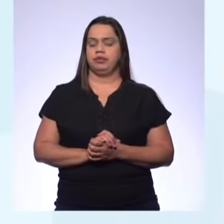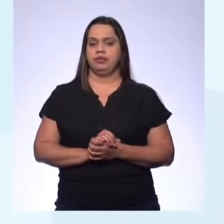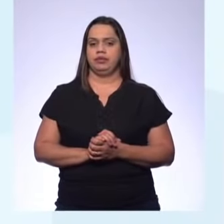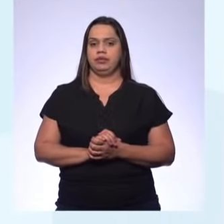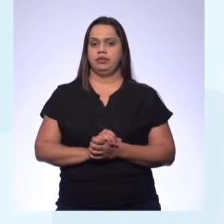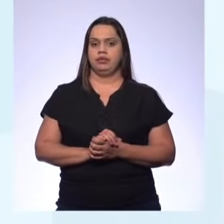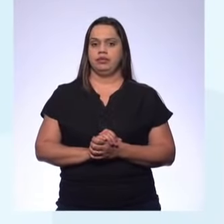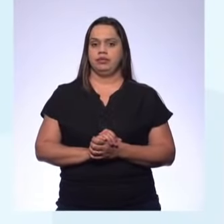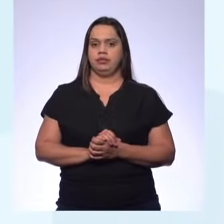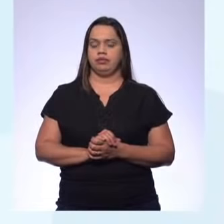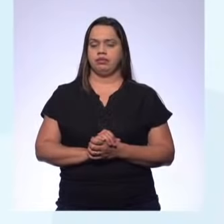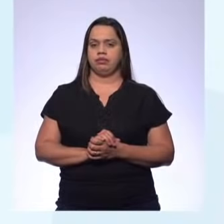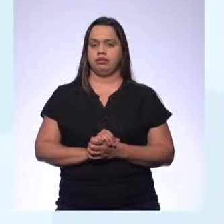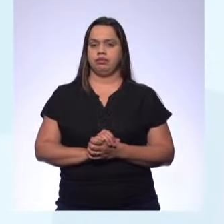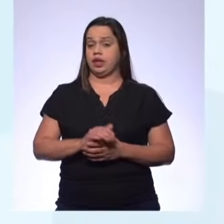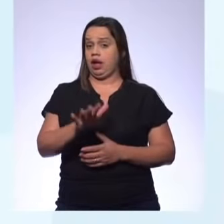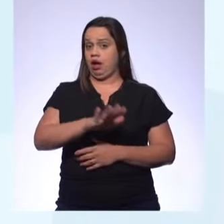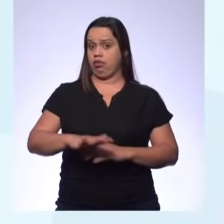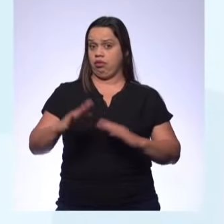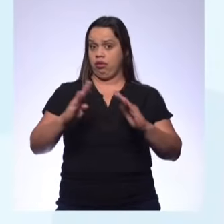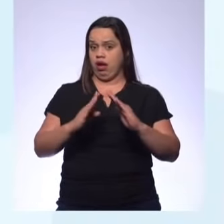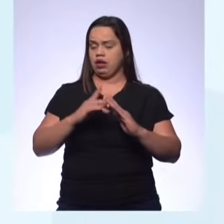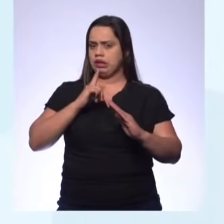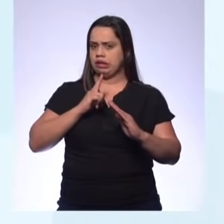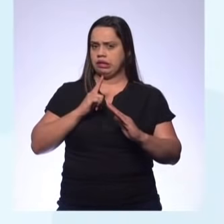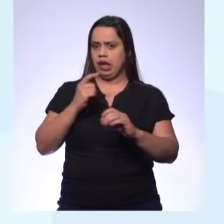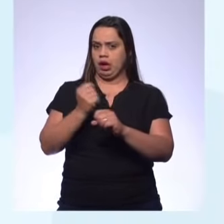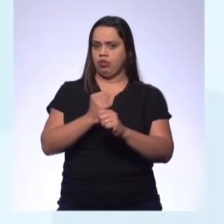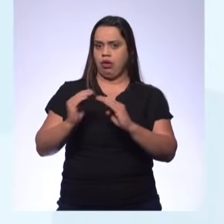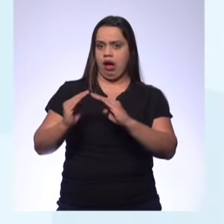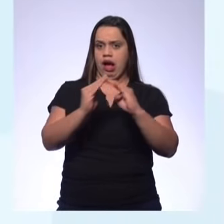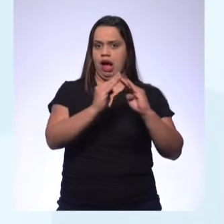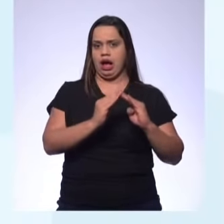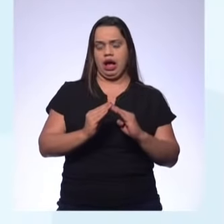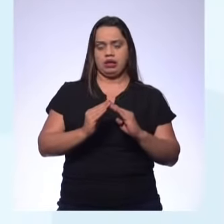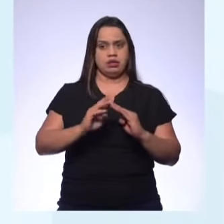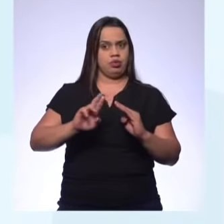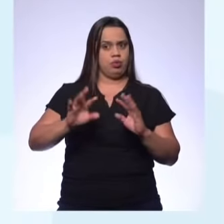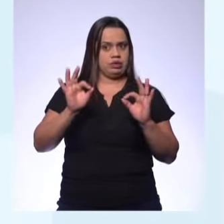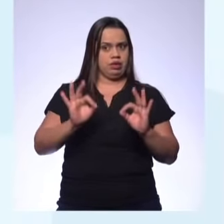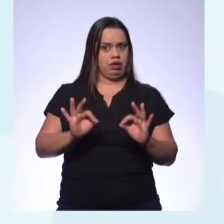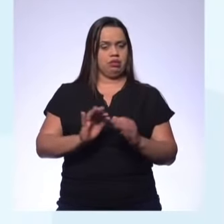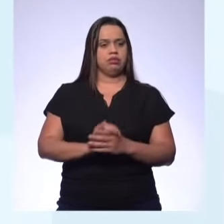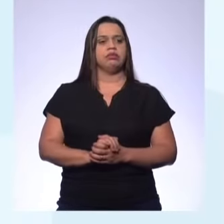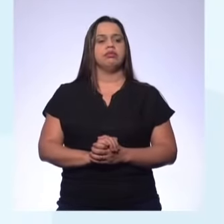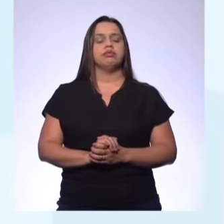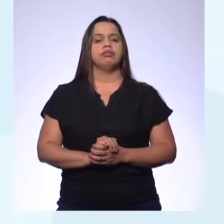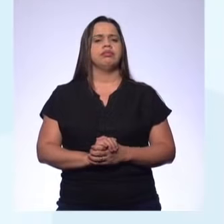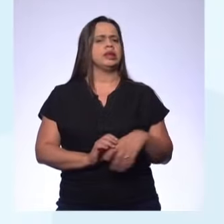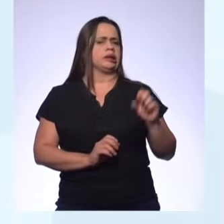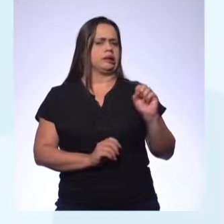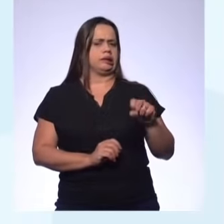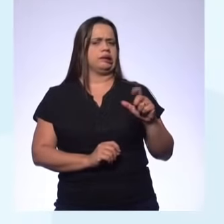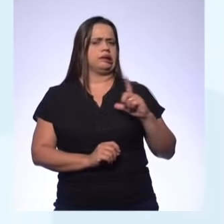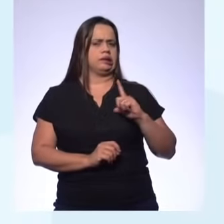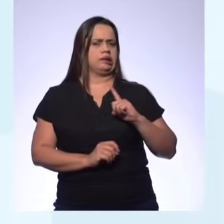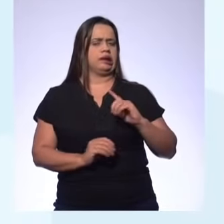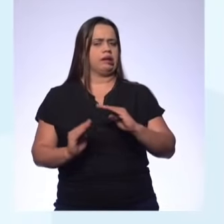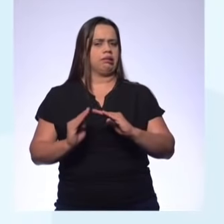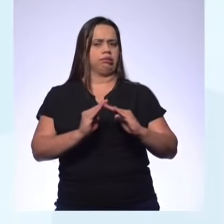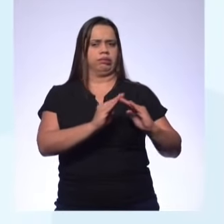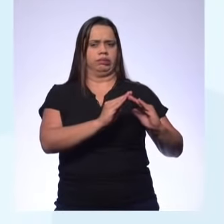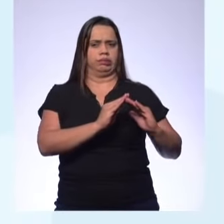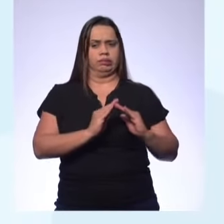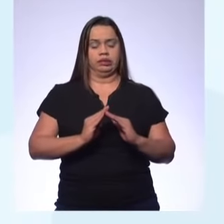muitas construções regulares na sua comunidade? Yes, there are many regular constructions. Sim, há muitas construções